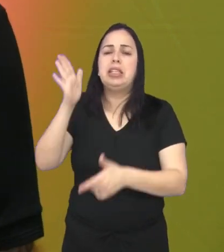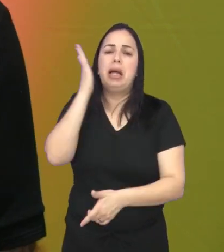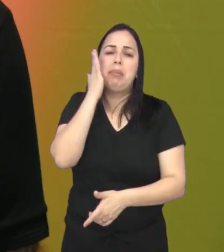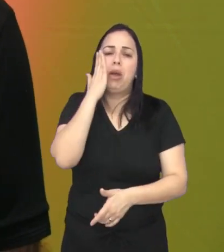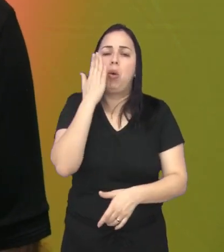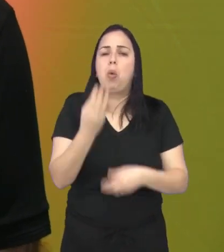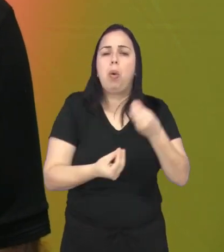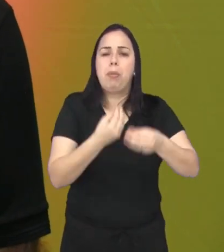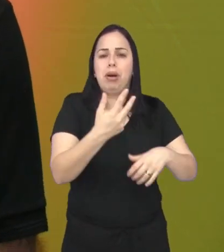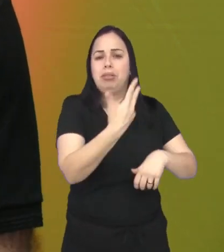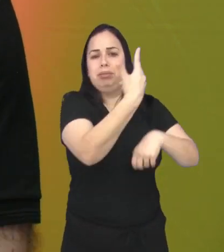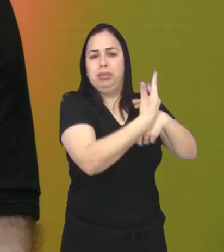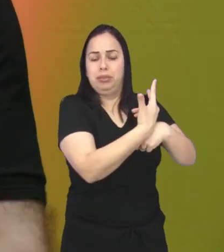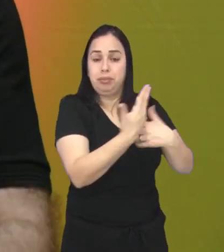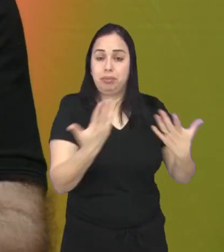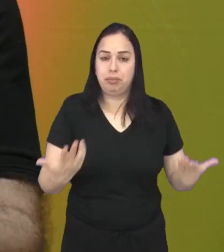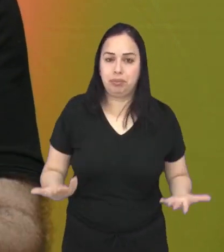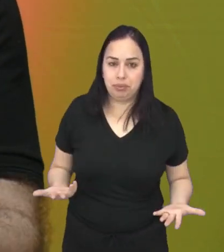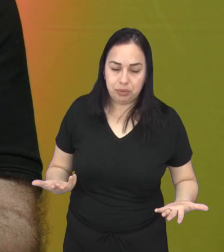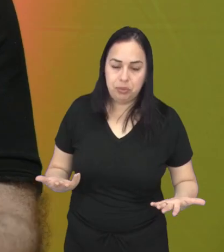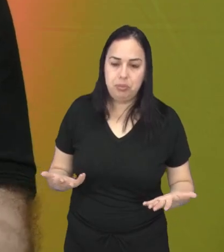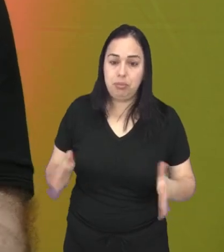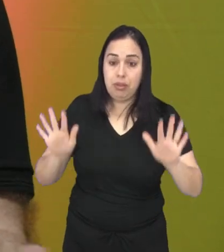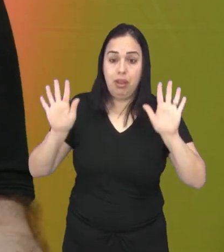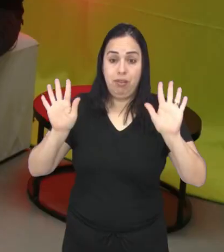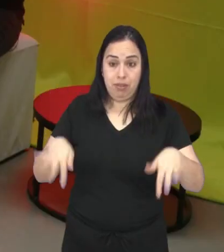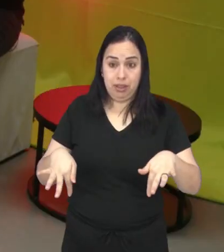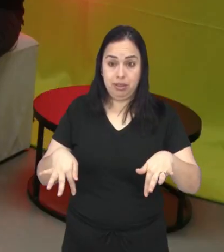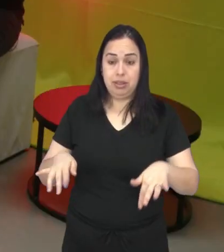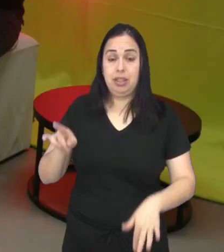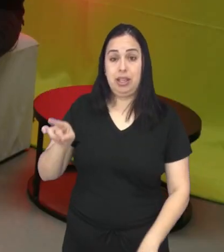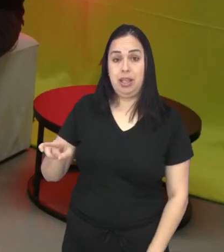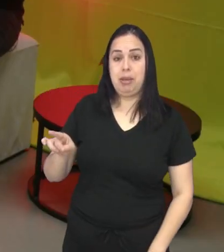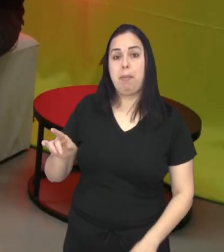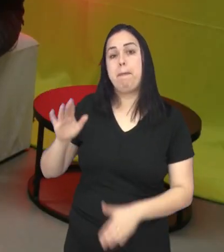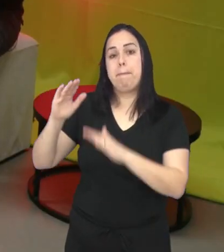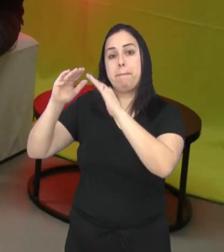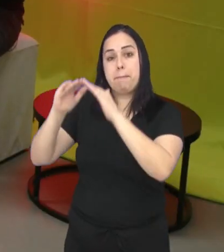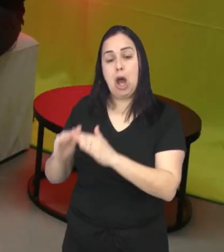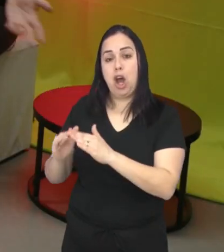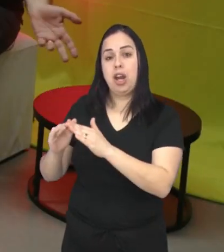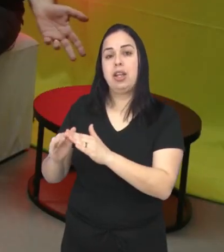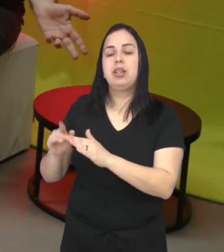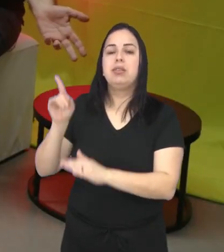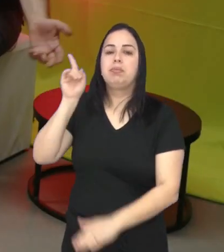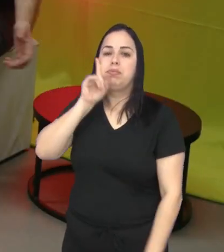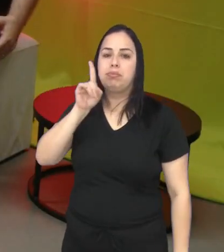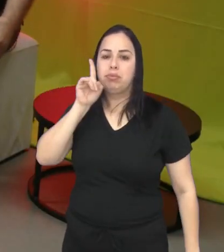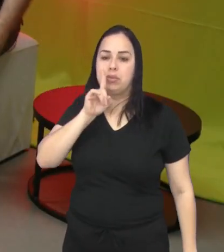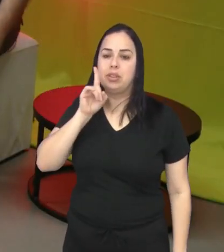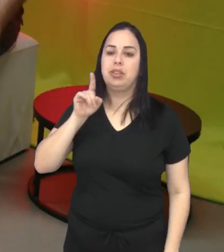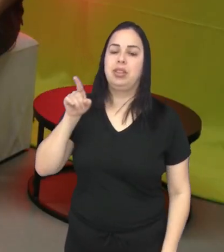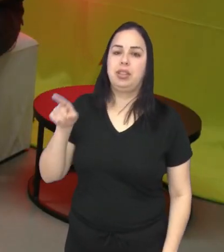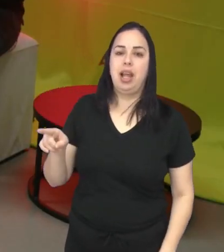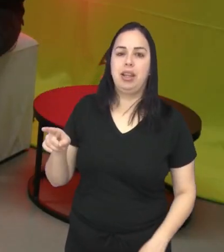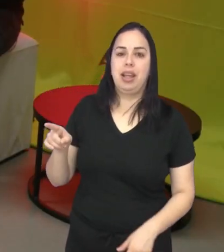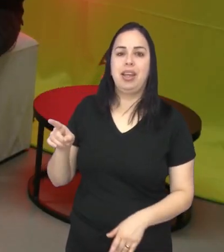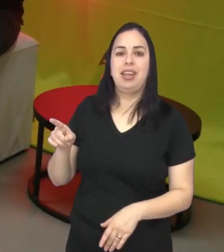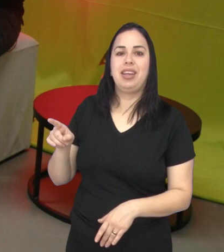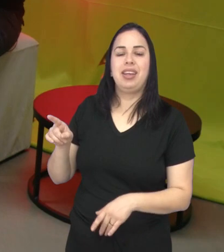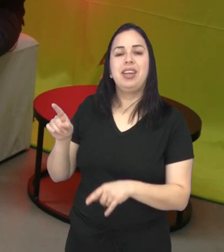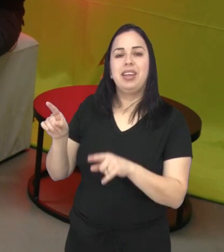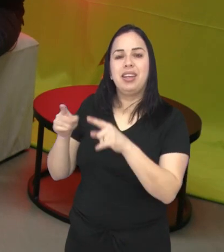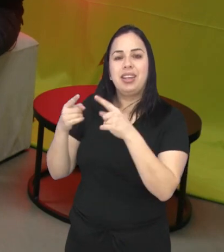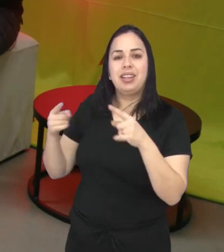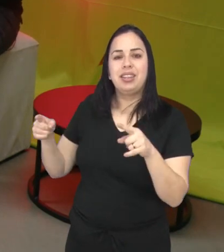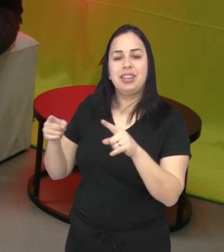existia. E aí depois, como o Paquito mora lá nos Estados Unidos, que ele faz parte da academia do Grammy, tem um momento que